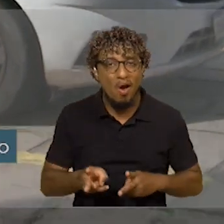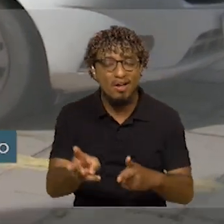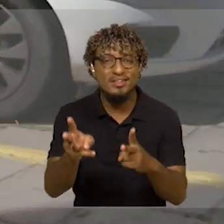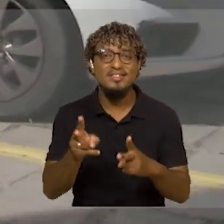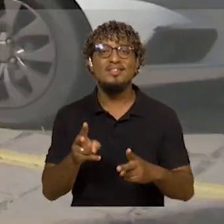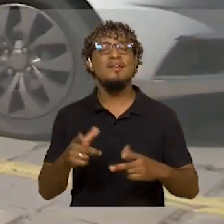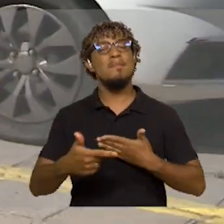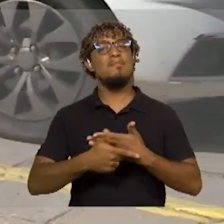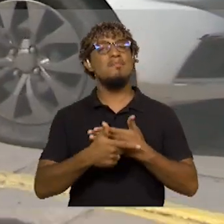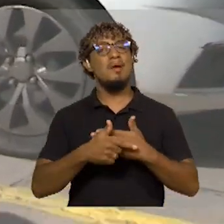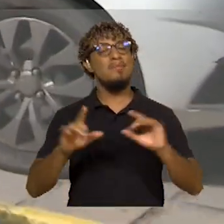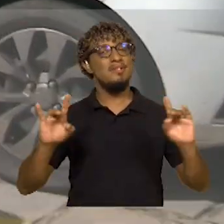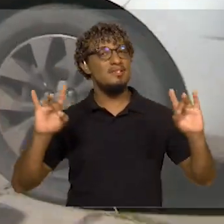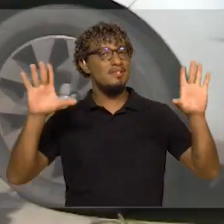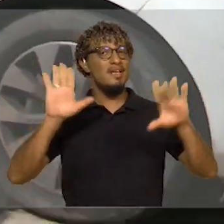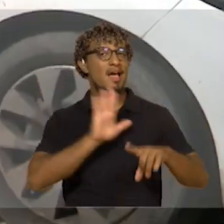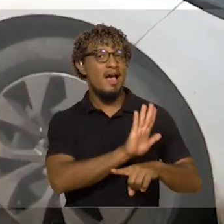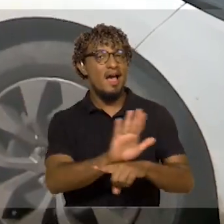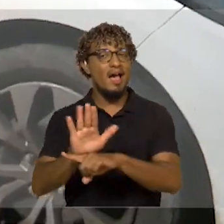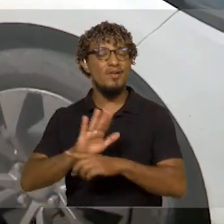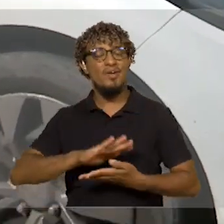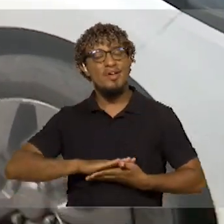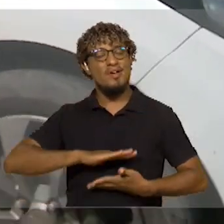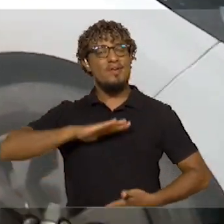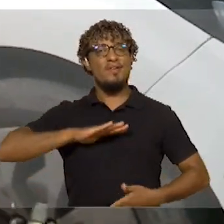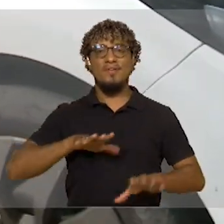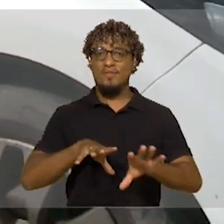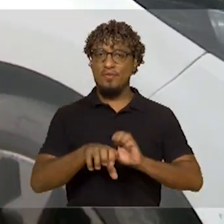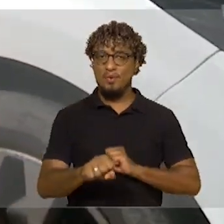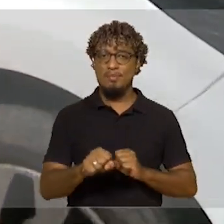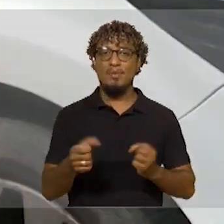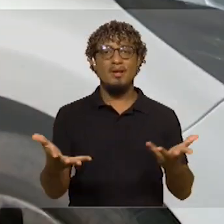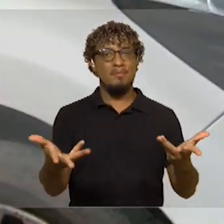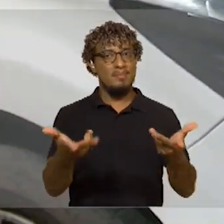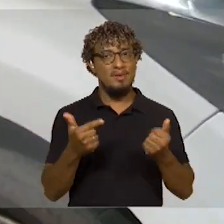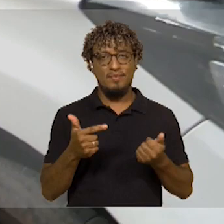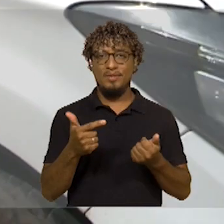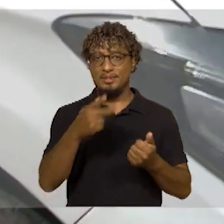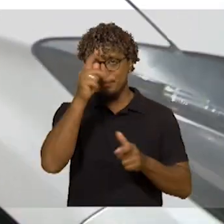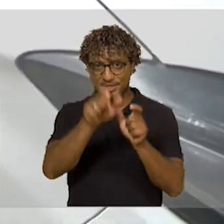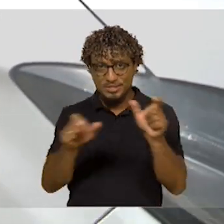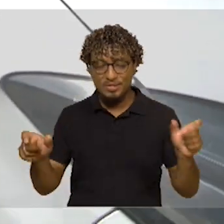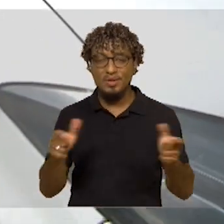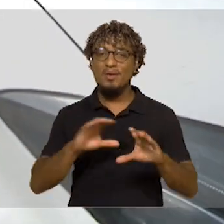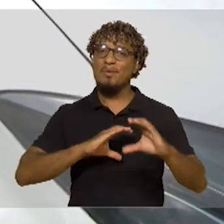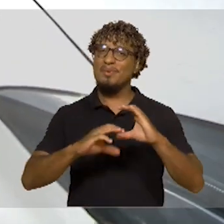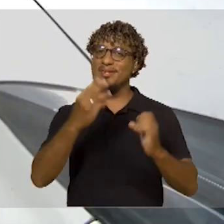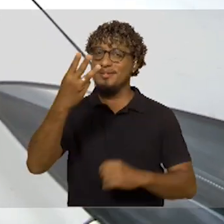tendo esse papel de destaque, ajudando a formar grandes talentos da comunicação maranhense.